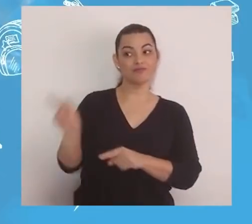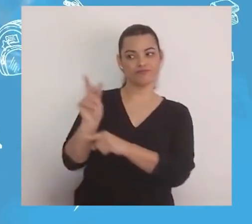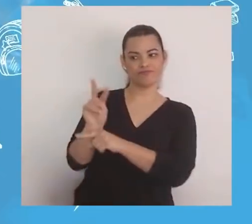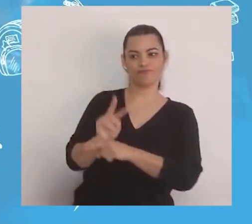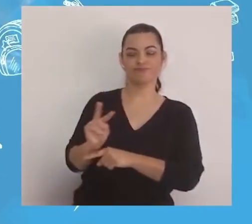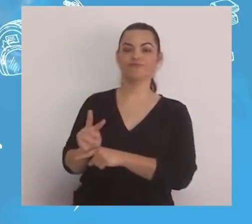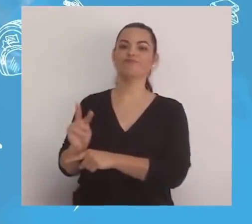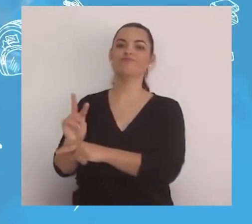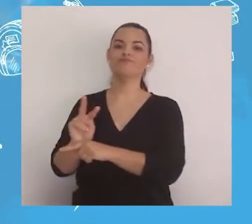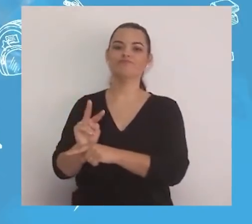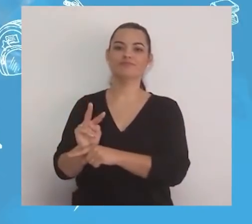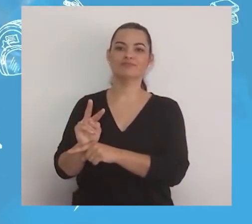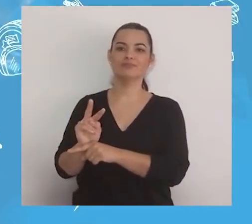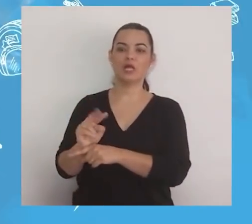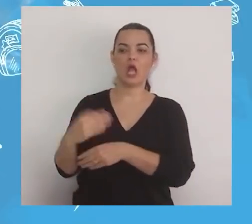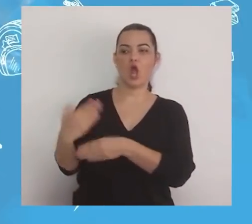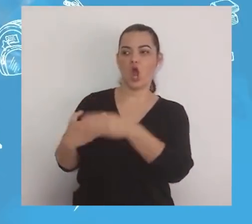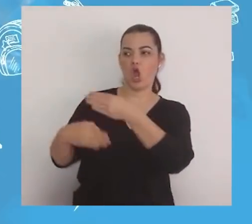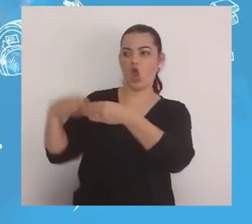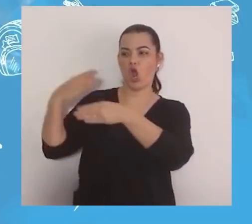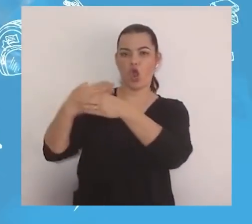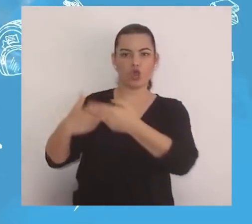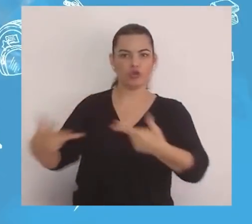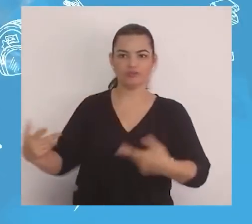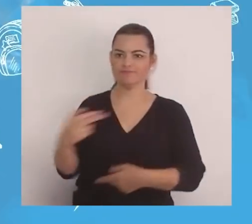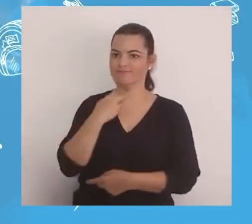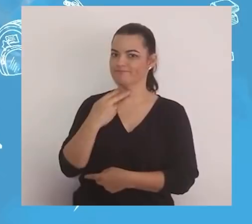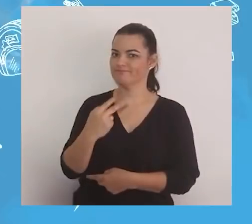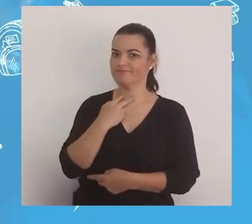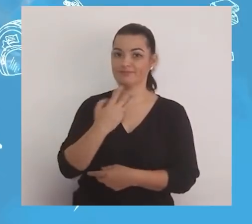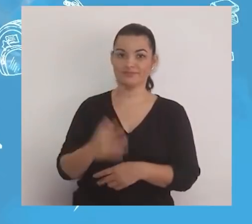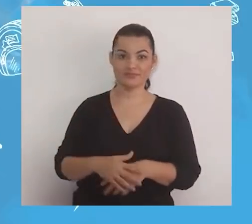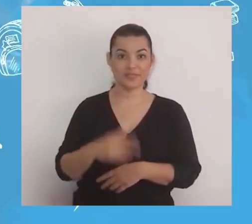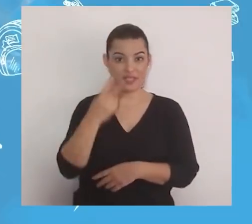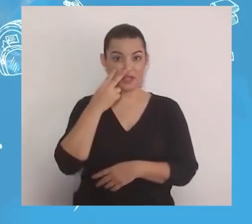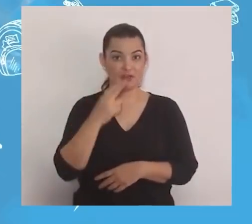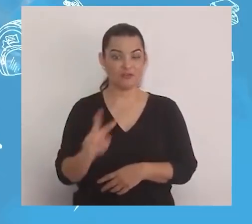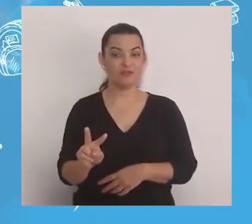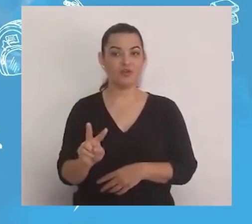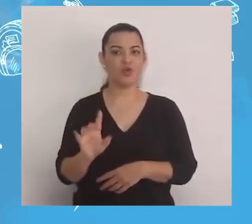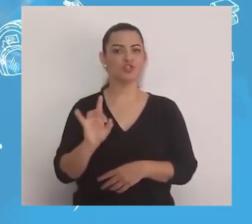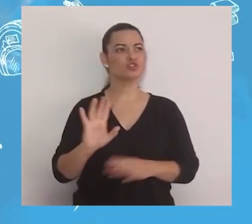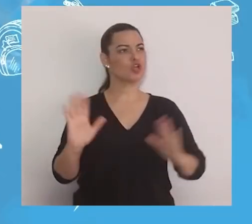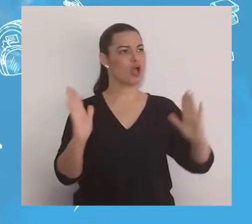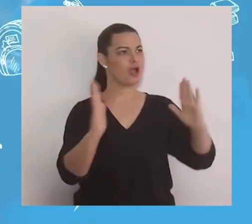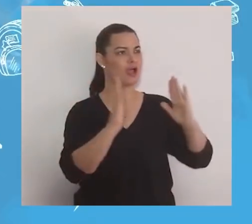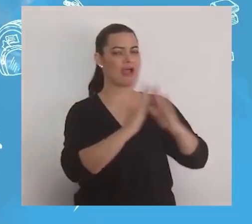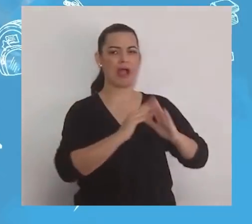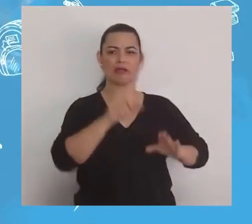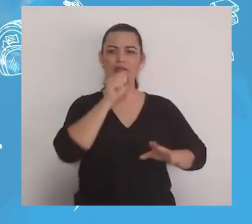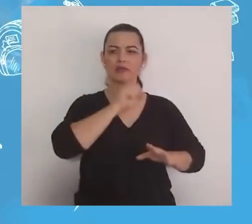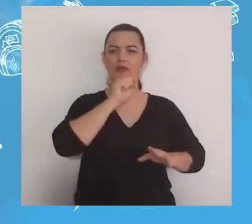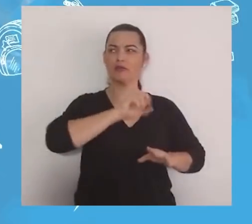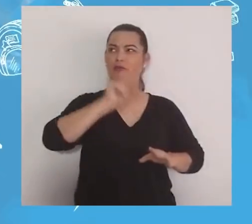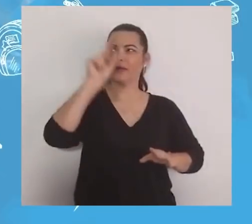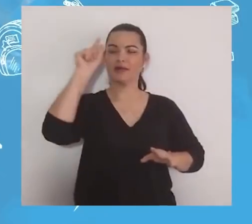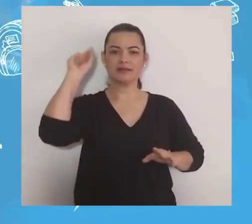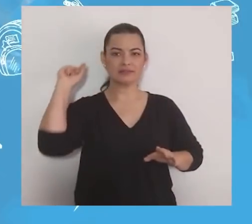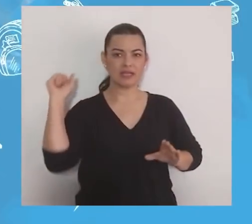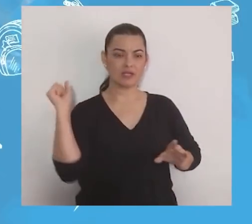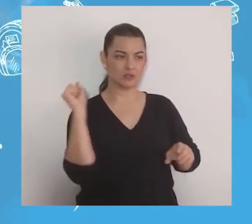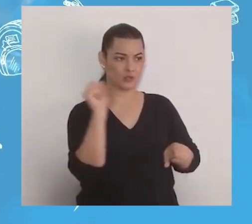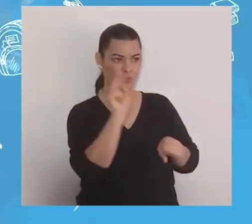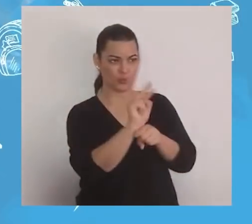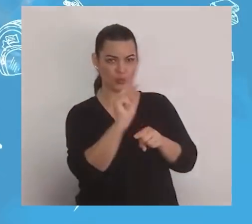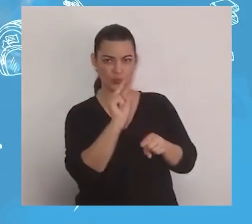Pantanal. O Pantanal é um dos biomas que nós temos no nosso país, com uma rica